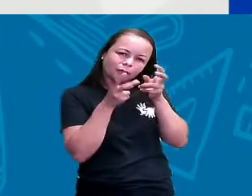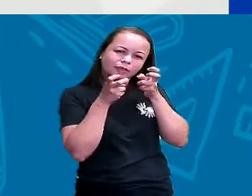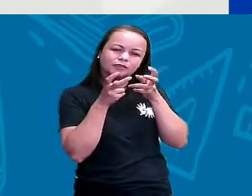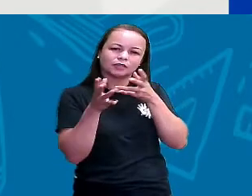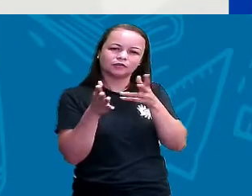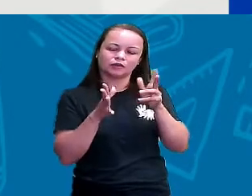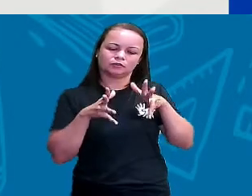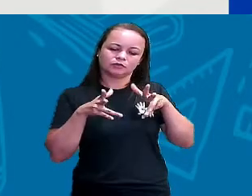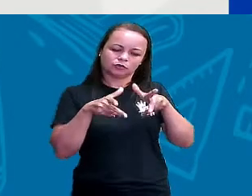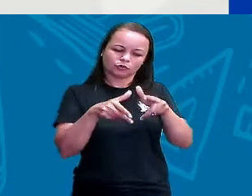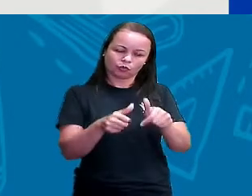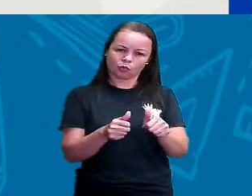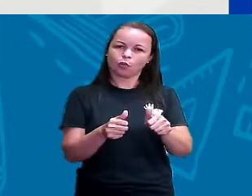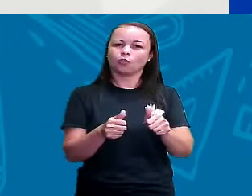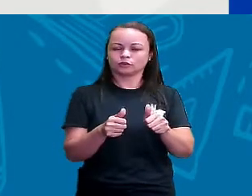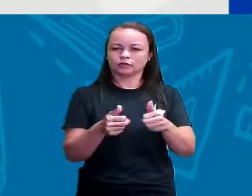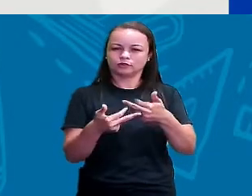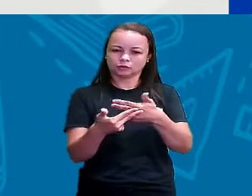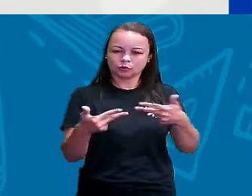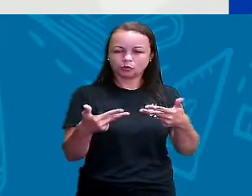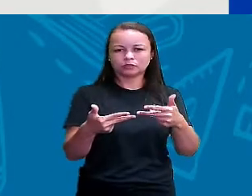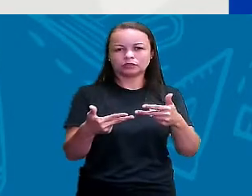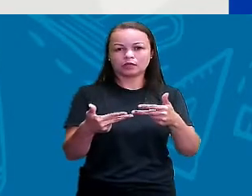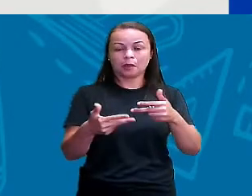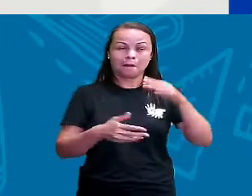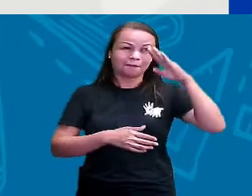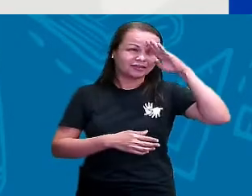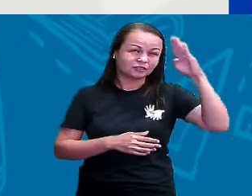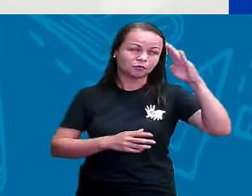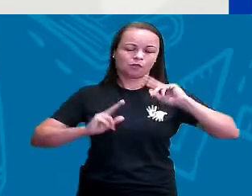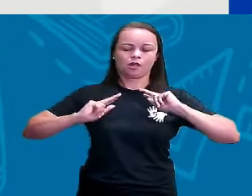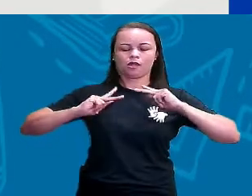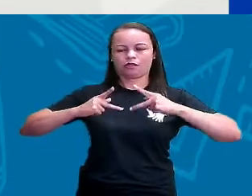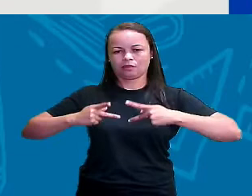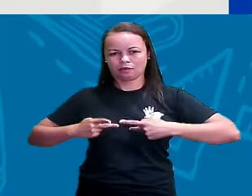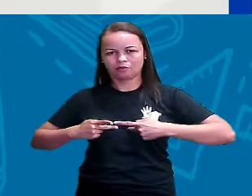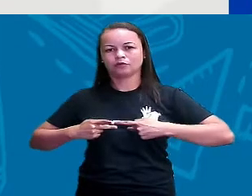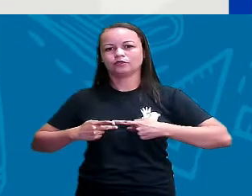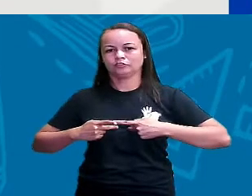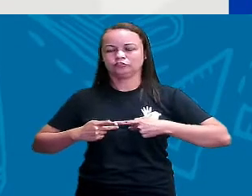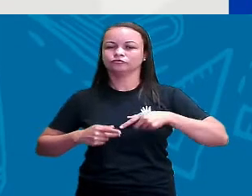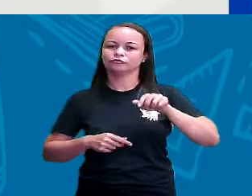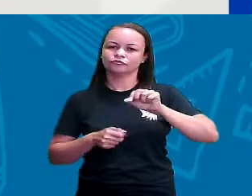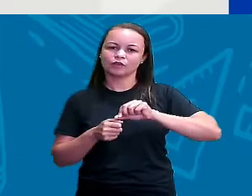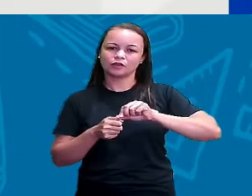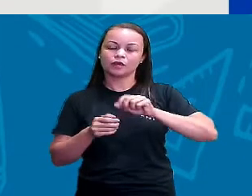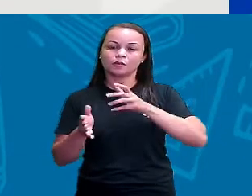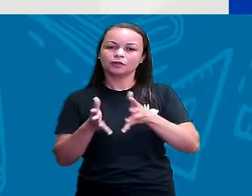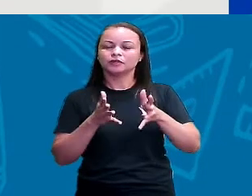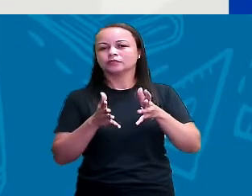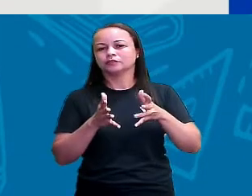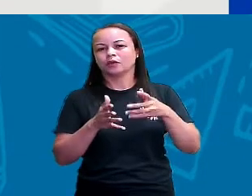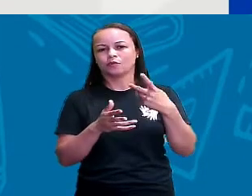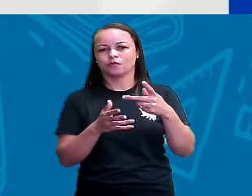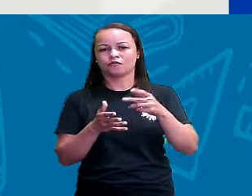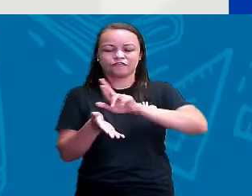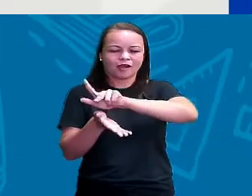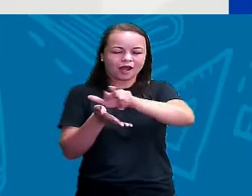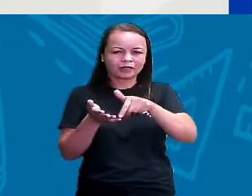as atividades, principalmente que nós seres humanos realizamos, a gente vai ver que muitas delas